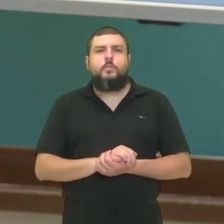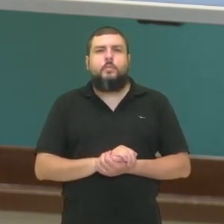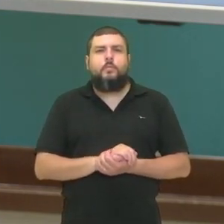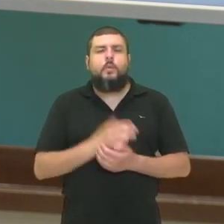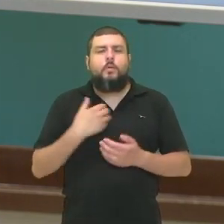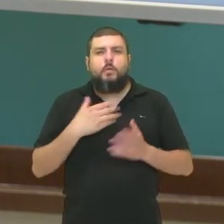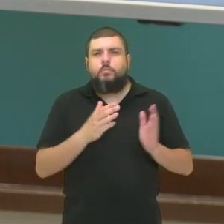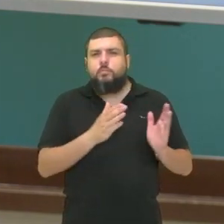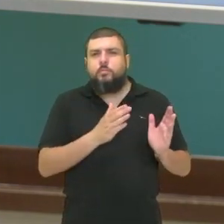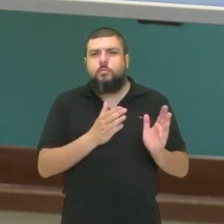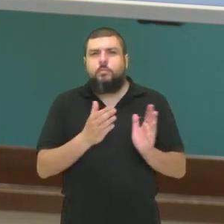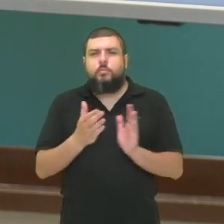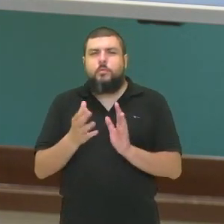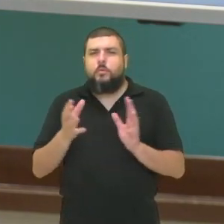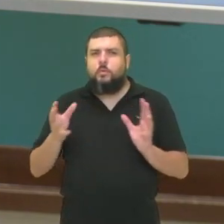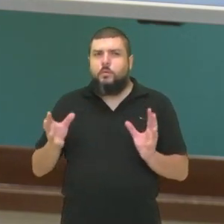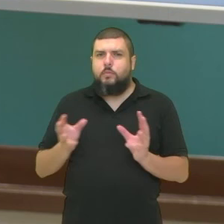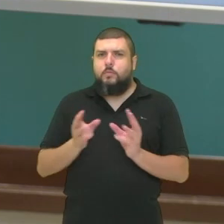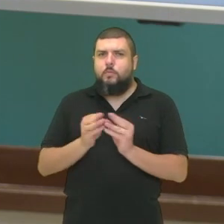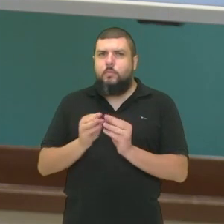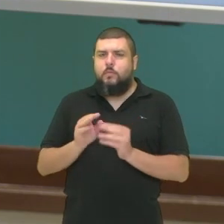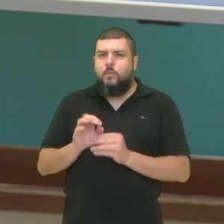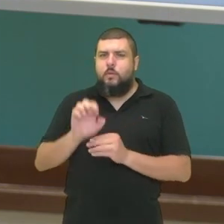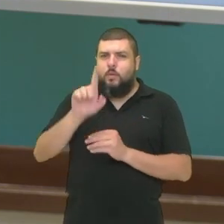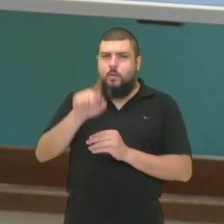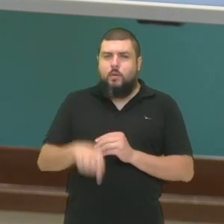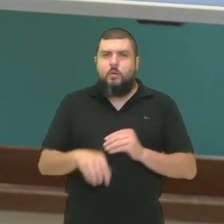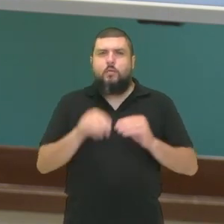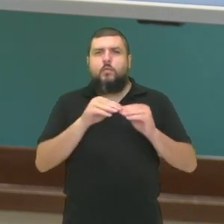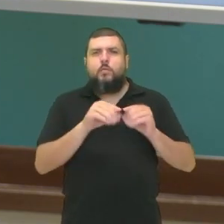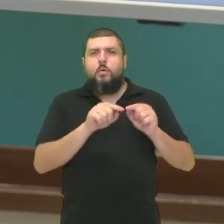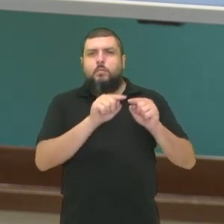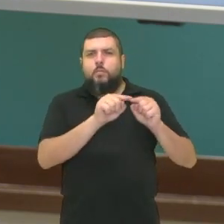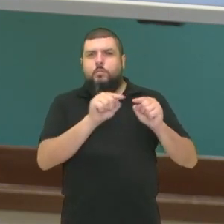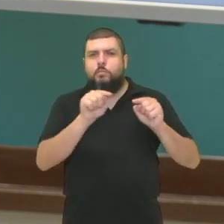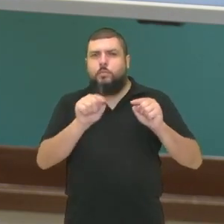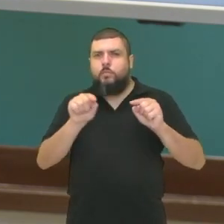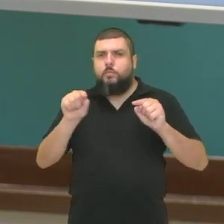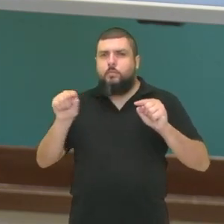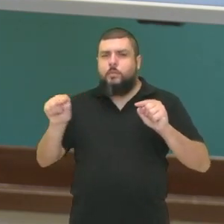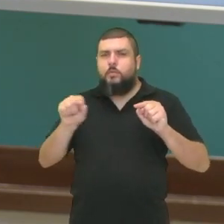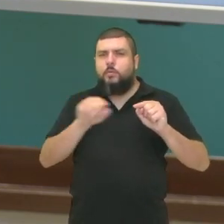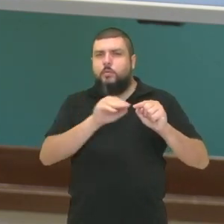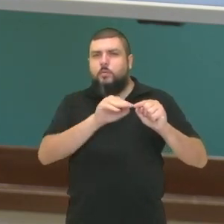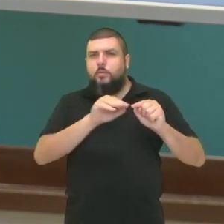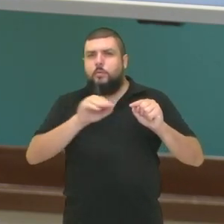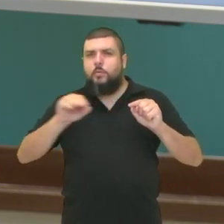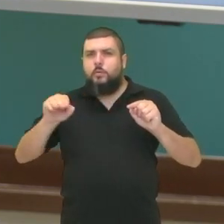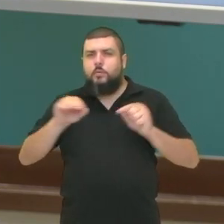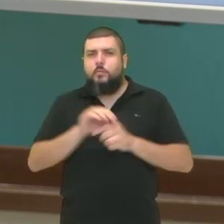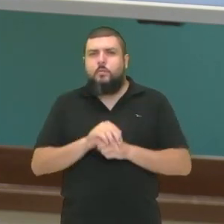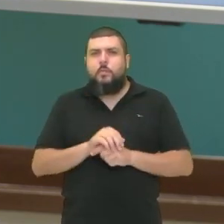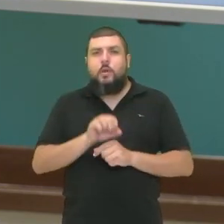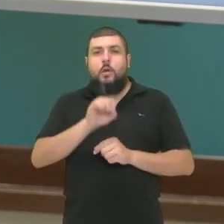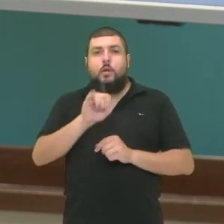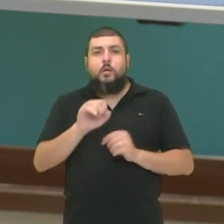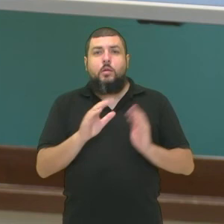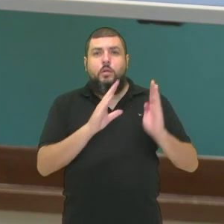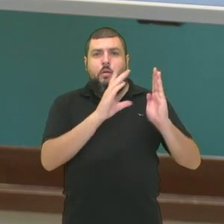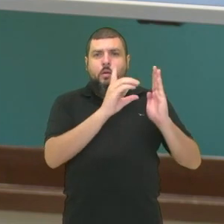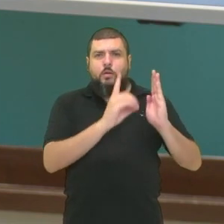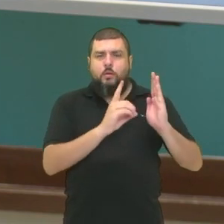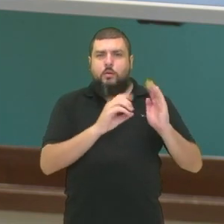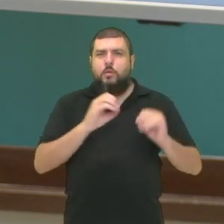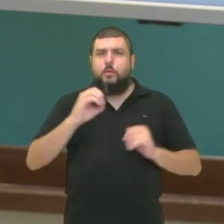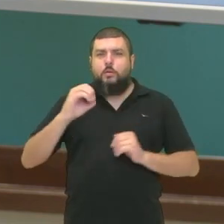trabalhou da condição de alinhamento de três pontos. Se o determinante dá zero, significa que eles